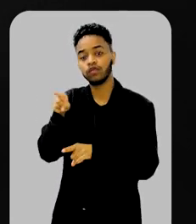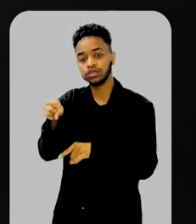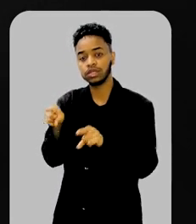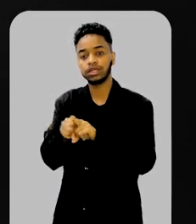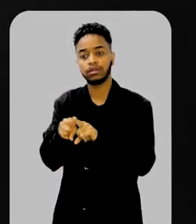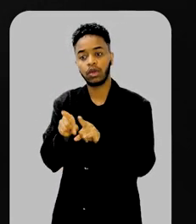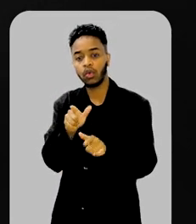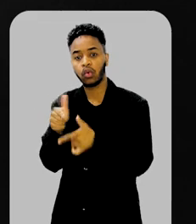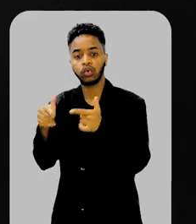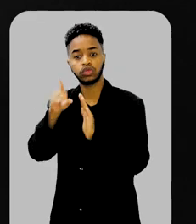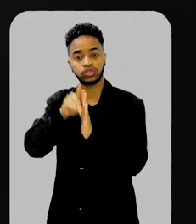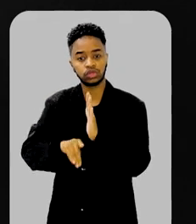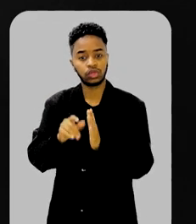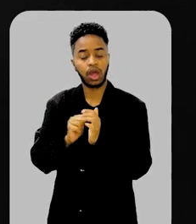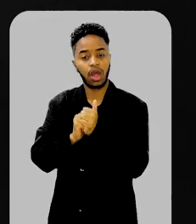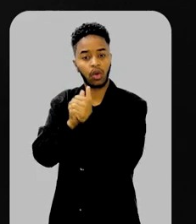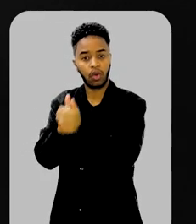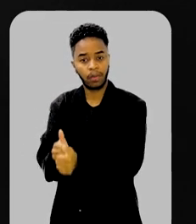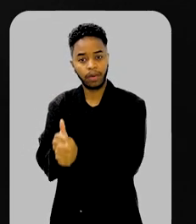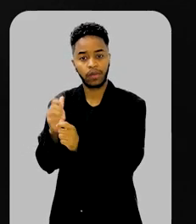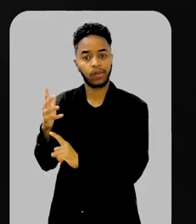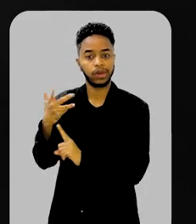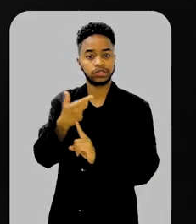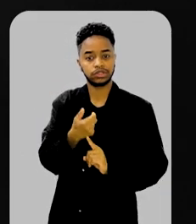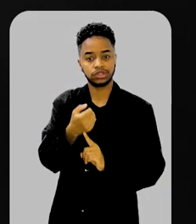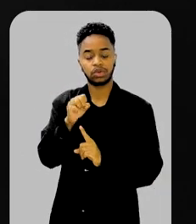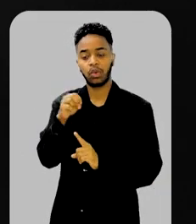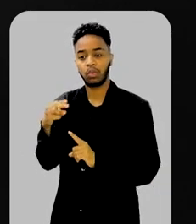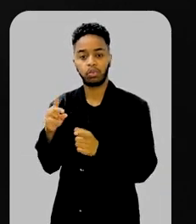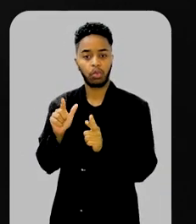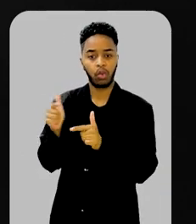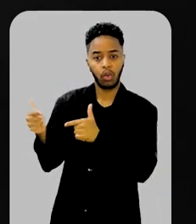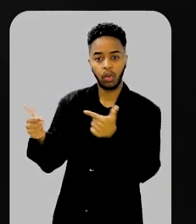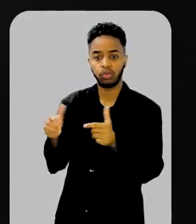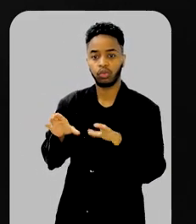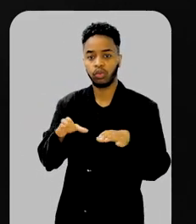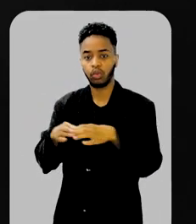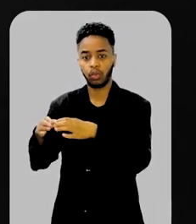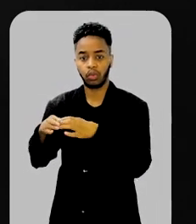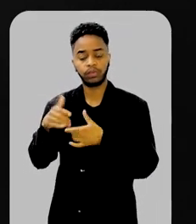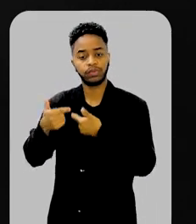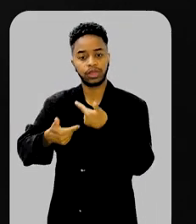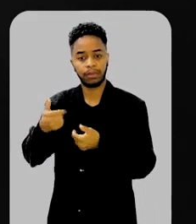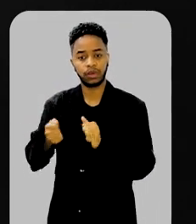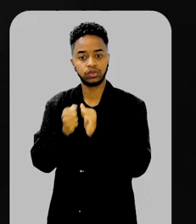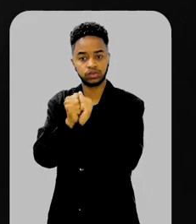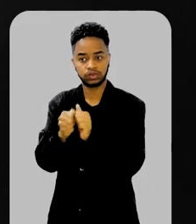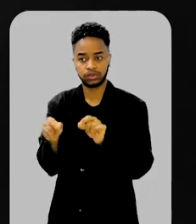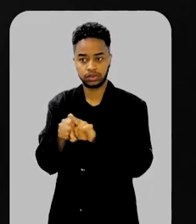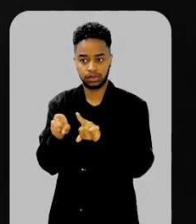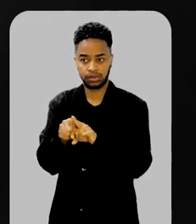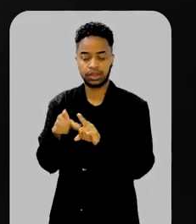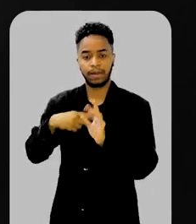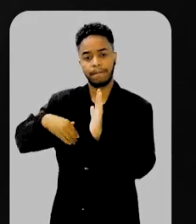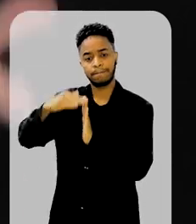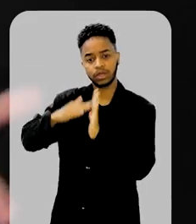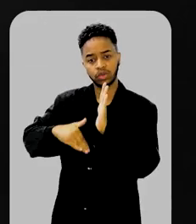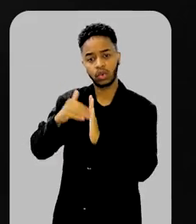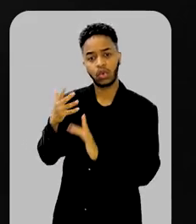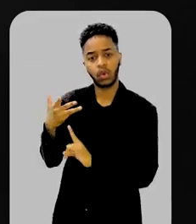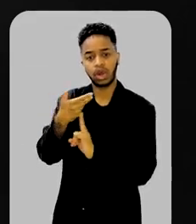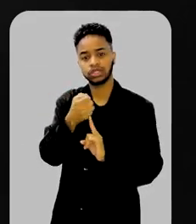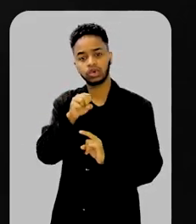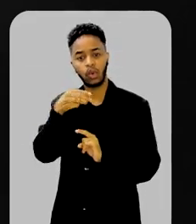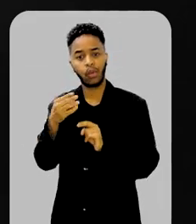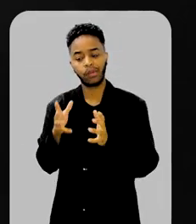diretores que acompanham o o artista maior o carnavalesco ou vice-versa grupos que trabalham contigo seguindo um pintor